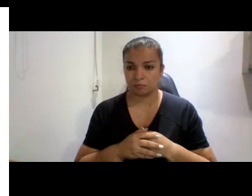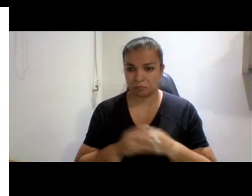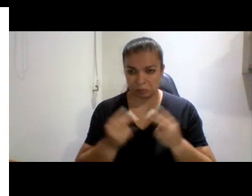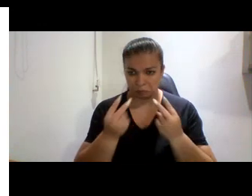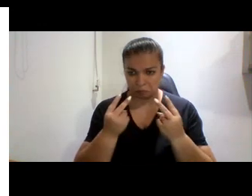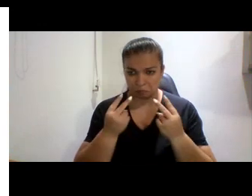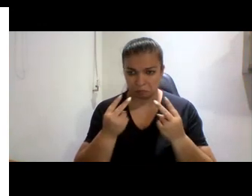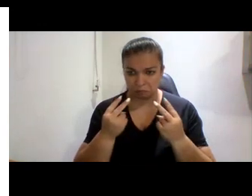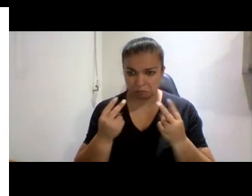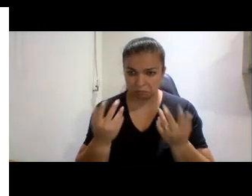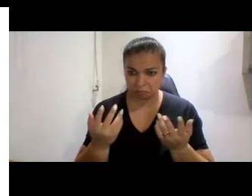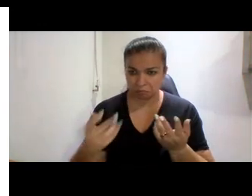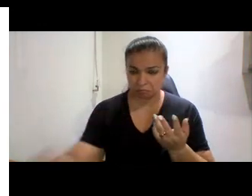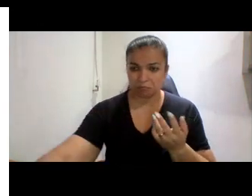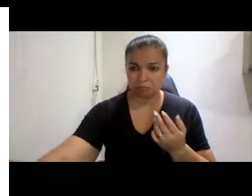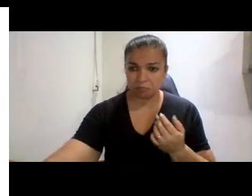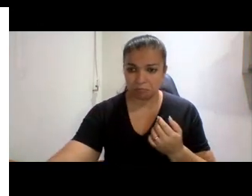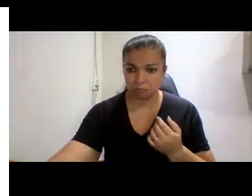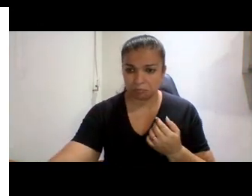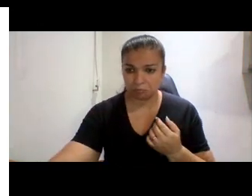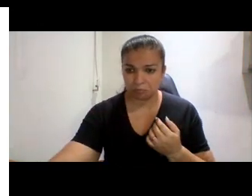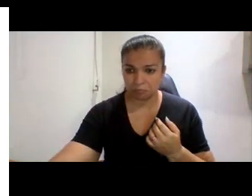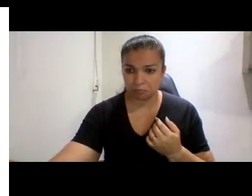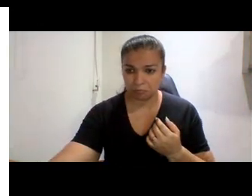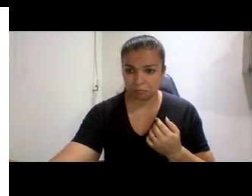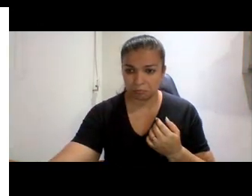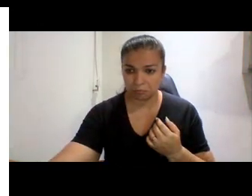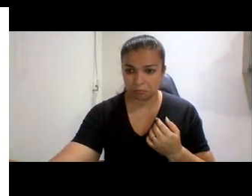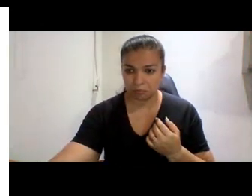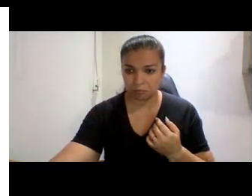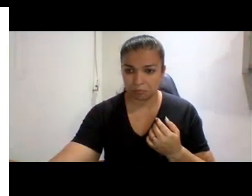Você está destacada, né, Natália?